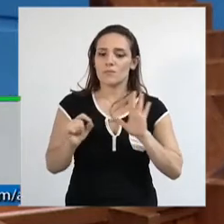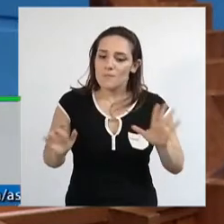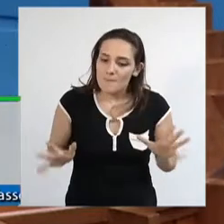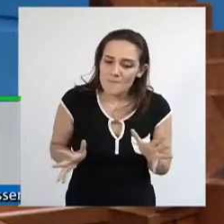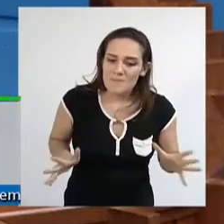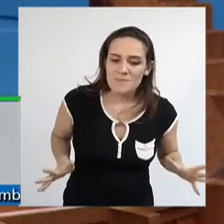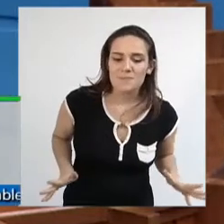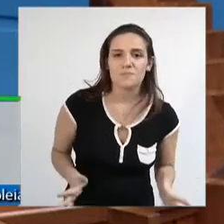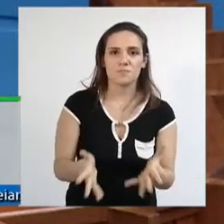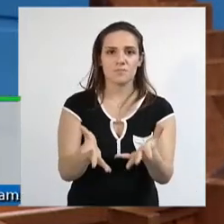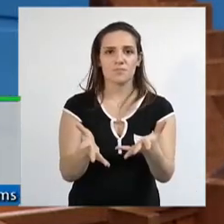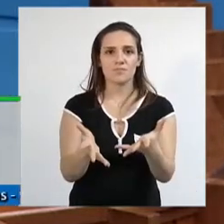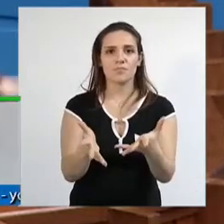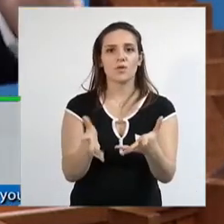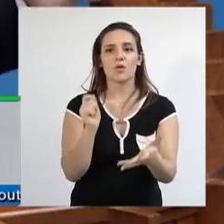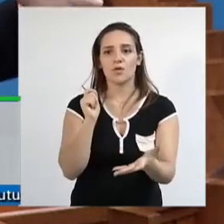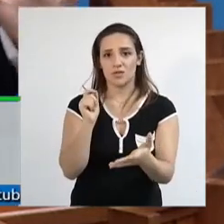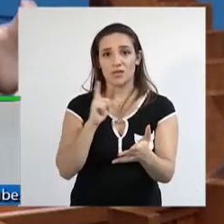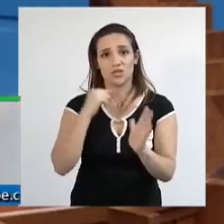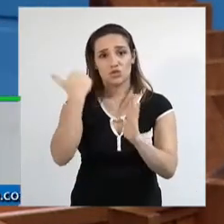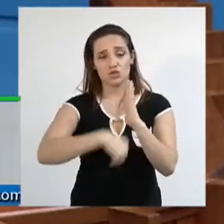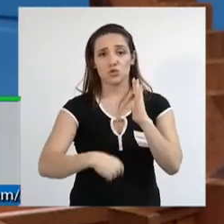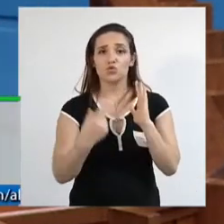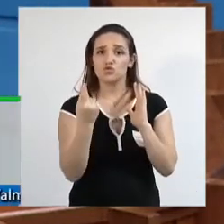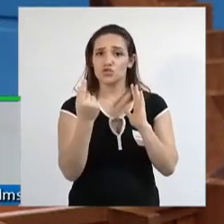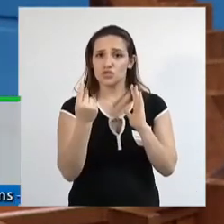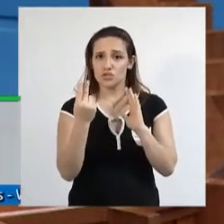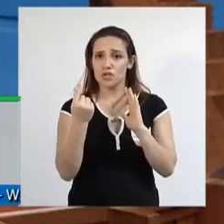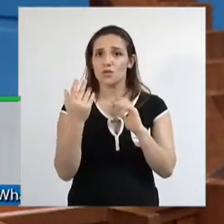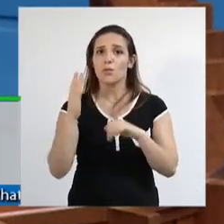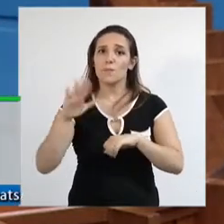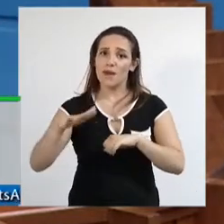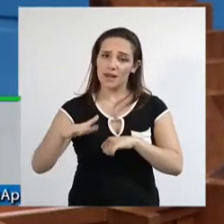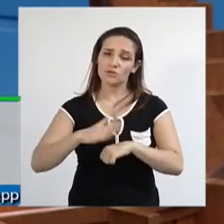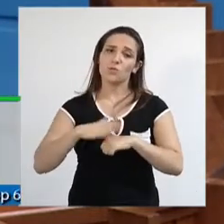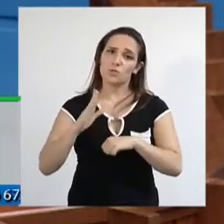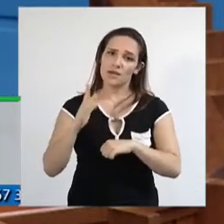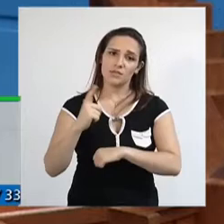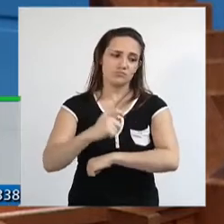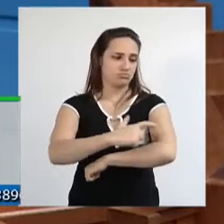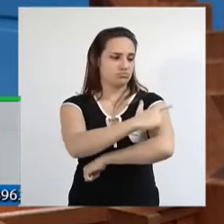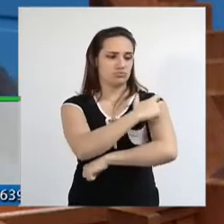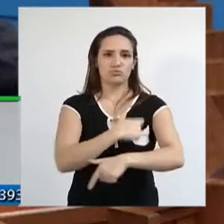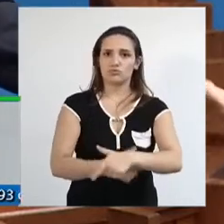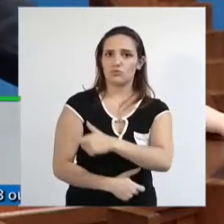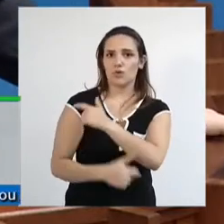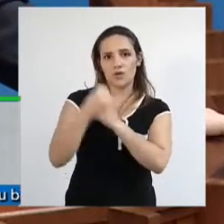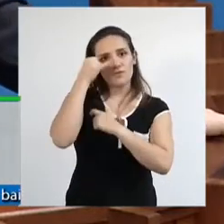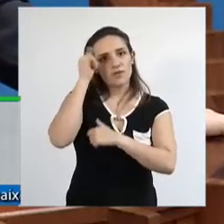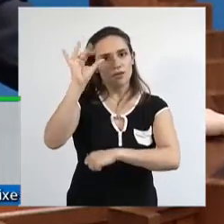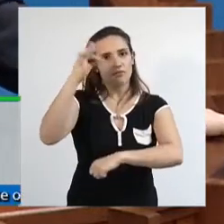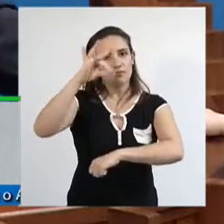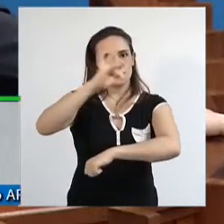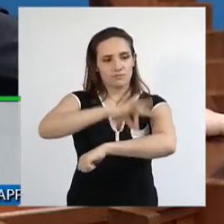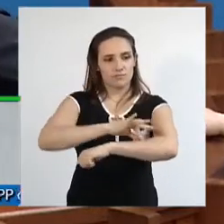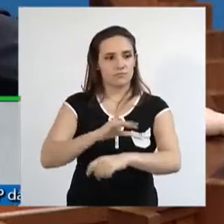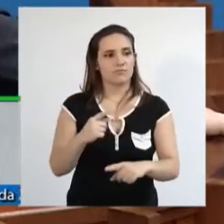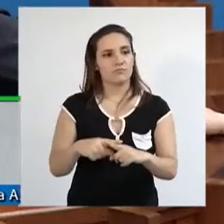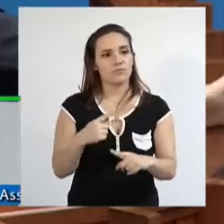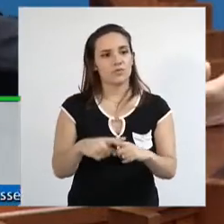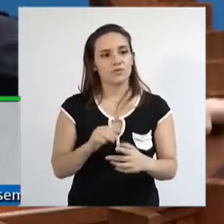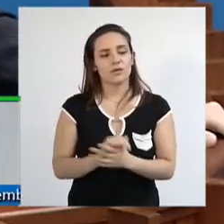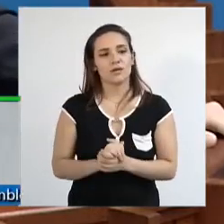incentivo aos repelentes para poder baratear o custo para a população nos períodos de surto, porque, do contrário, as